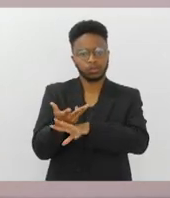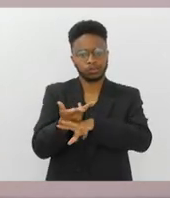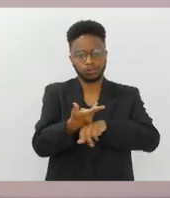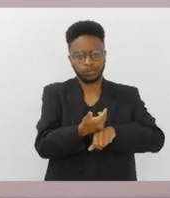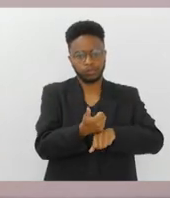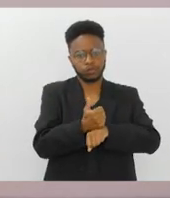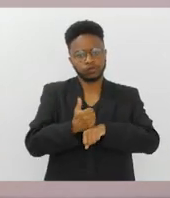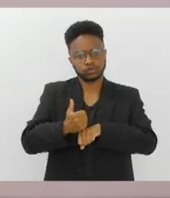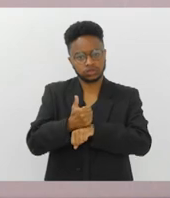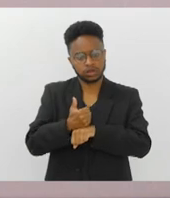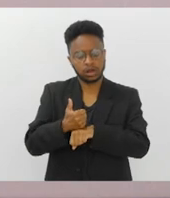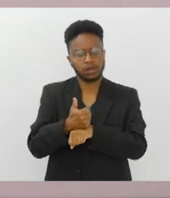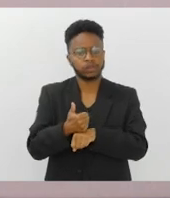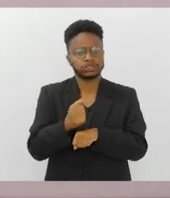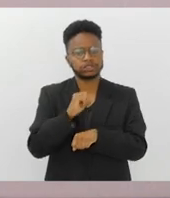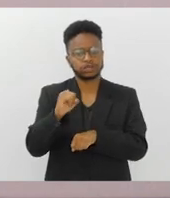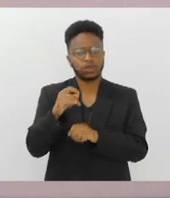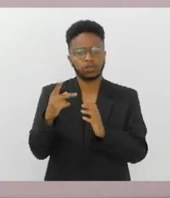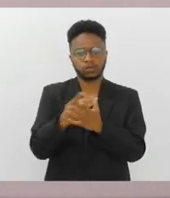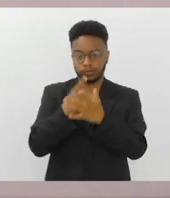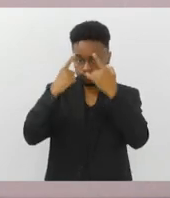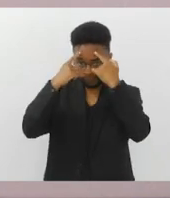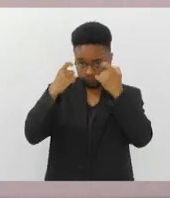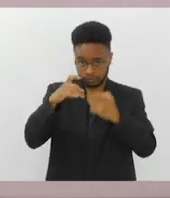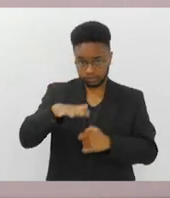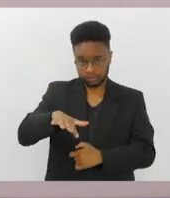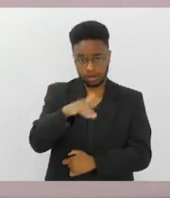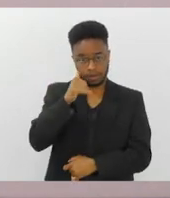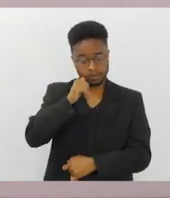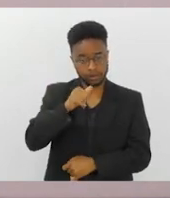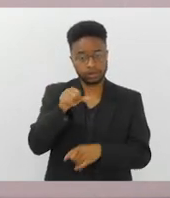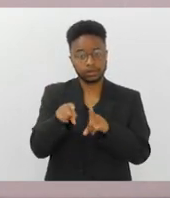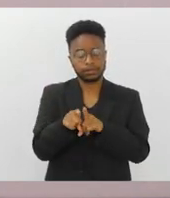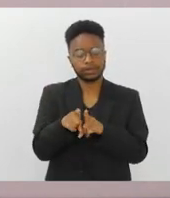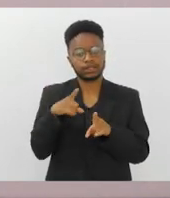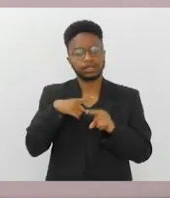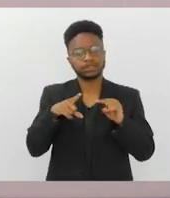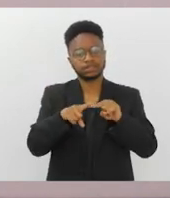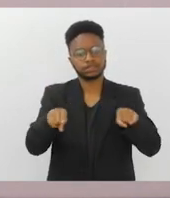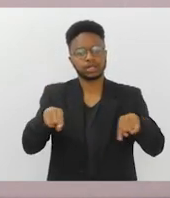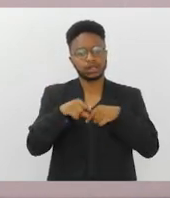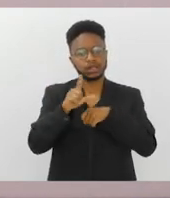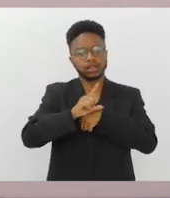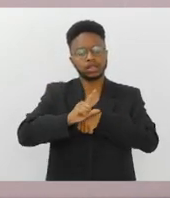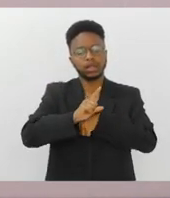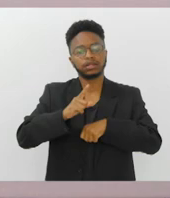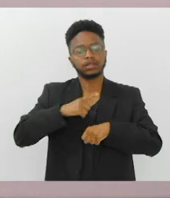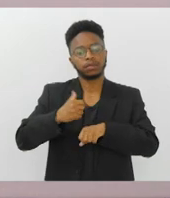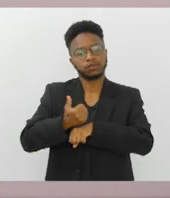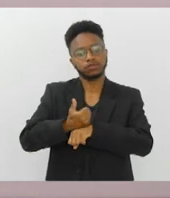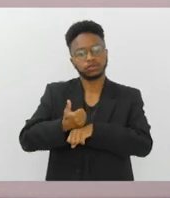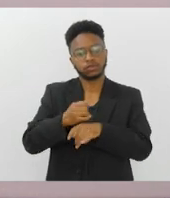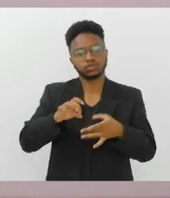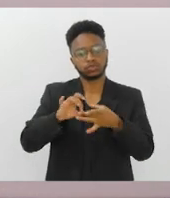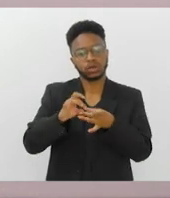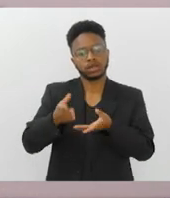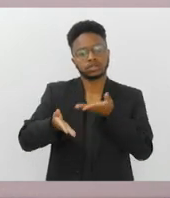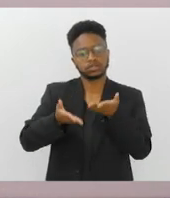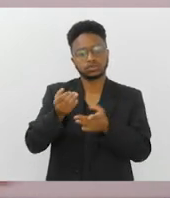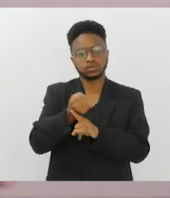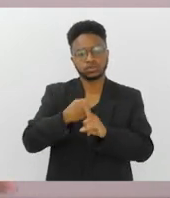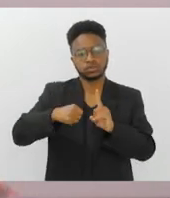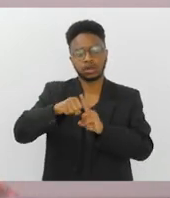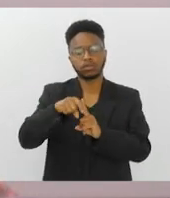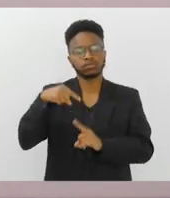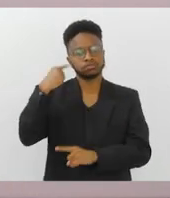né? Então, nós dispomos da Sala Lilás de profissionais da assistência social, advogado e